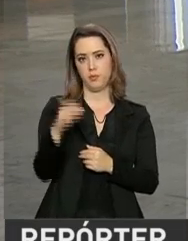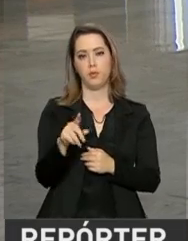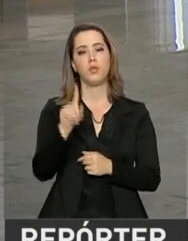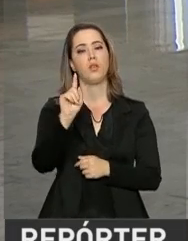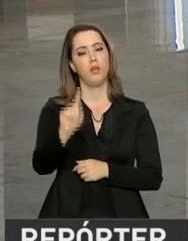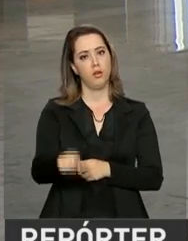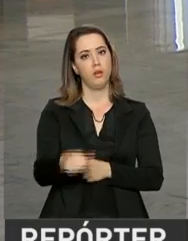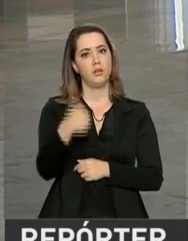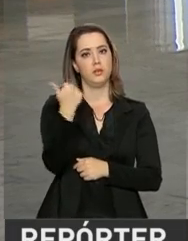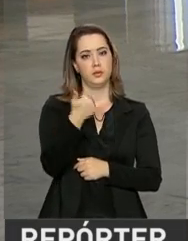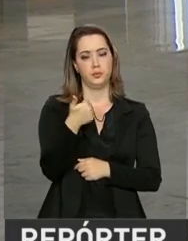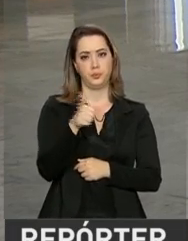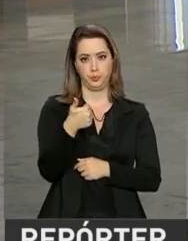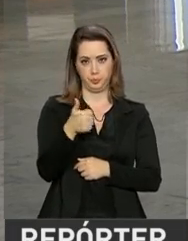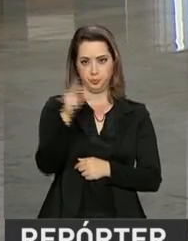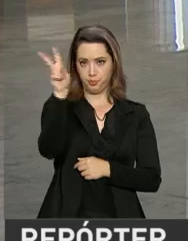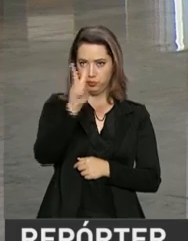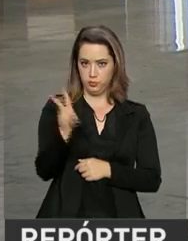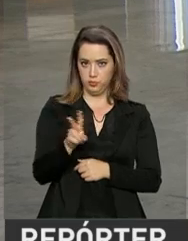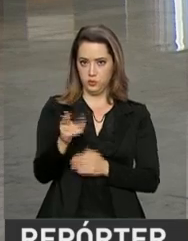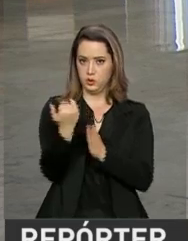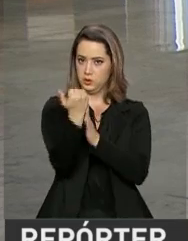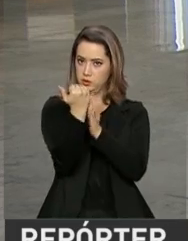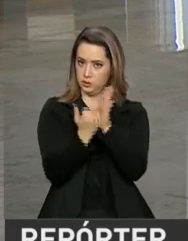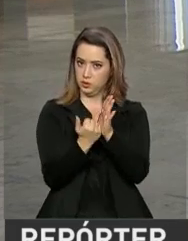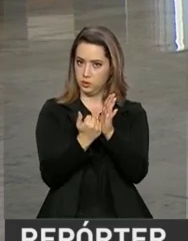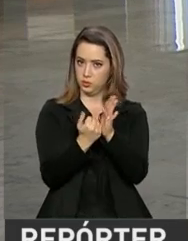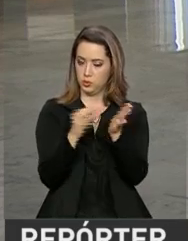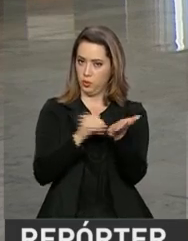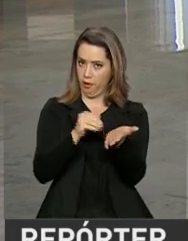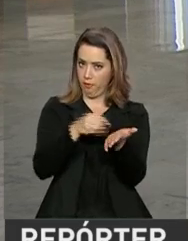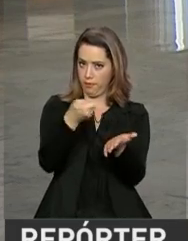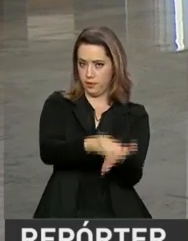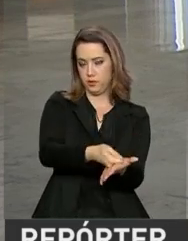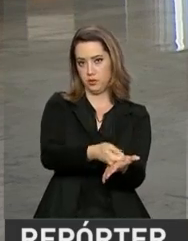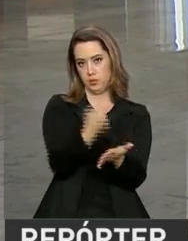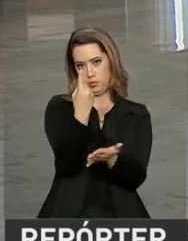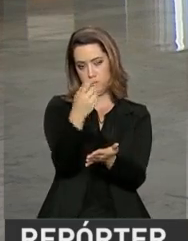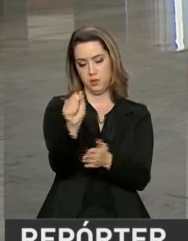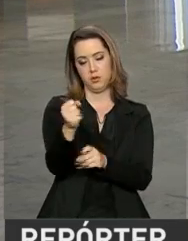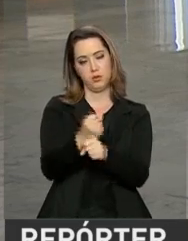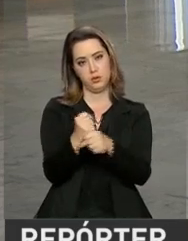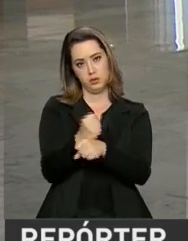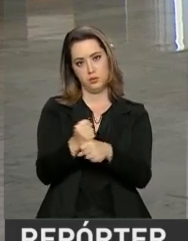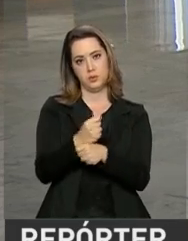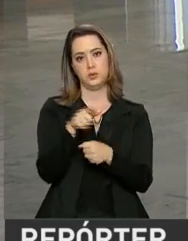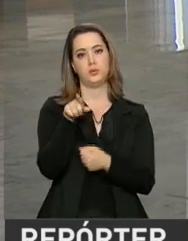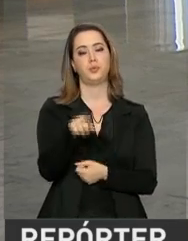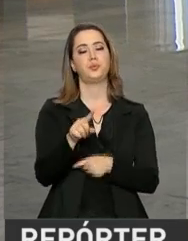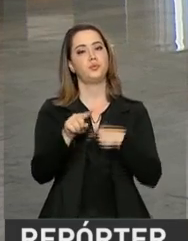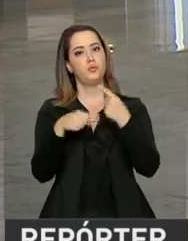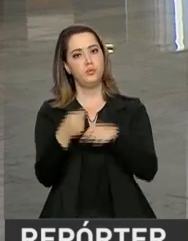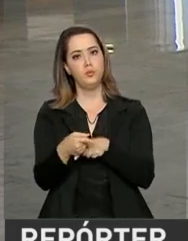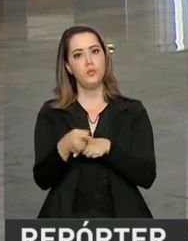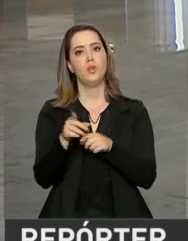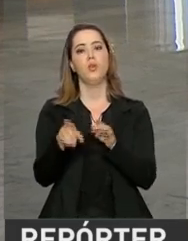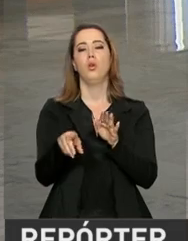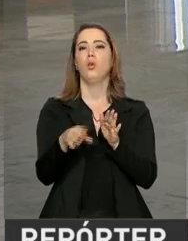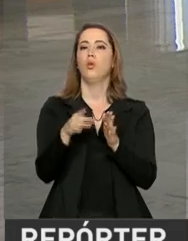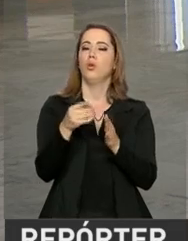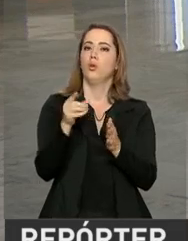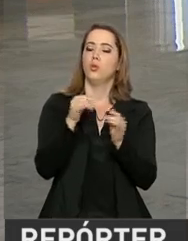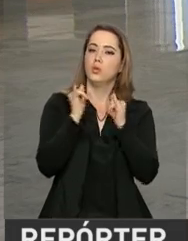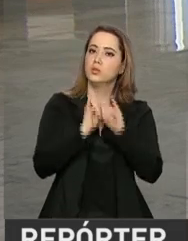primeiro recu em um ano nesse indicador um outro dado do Banco Central mostra que os consumidores começam a